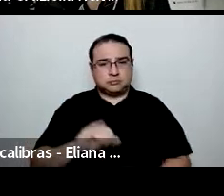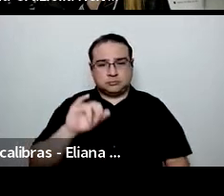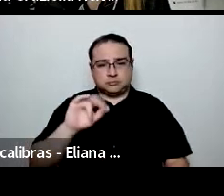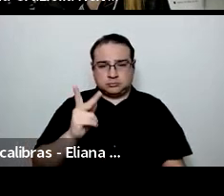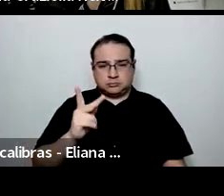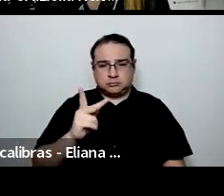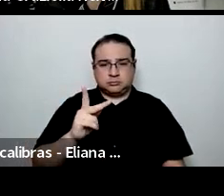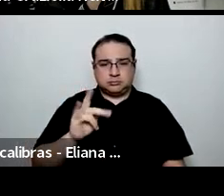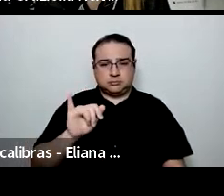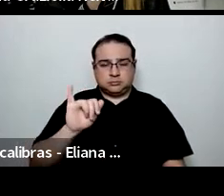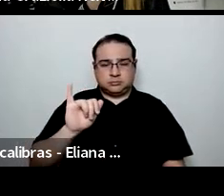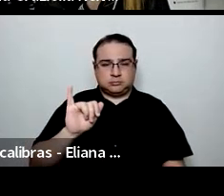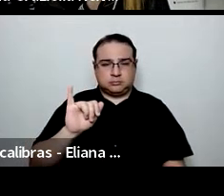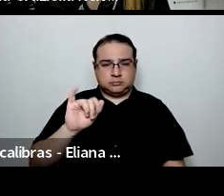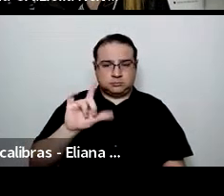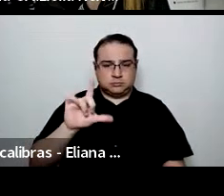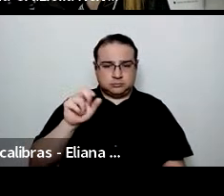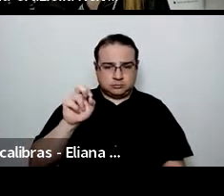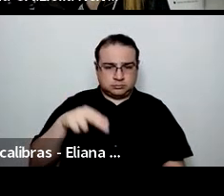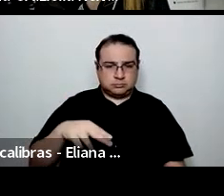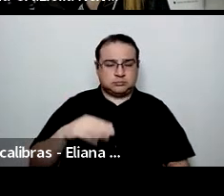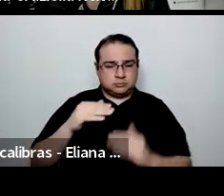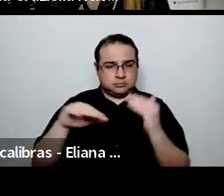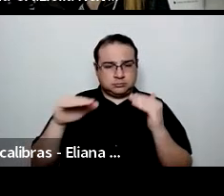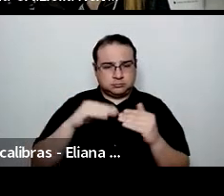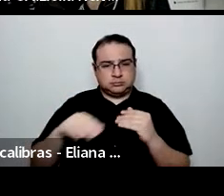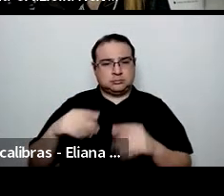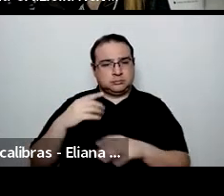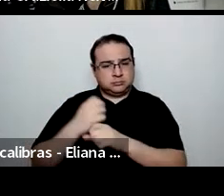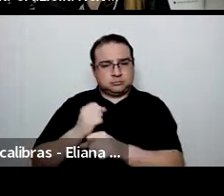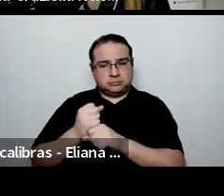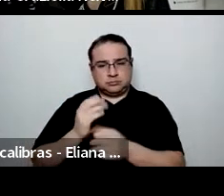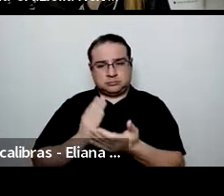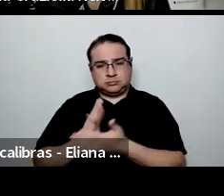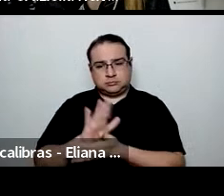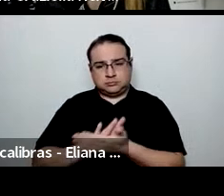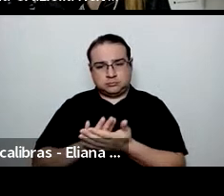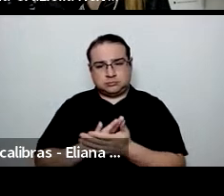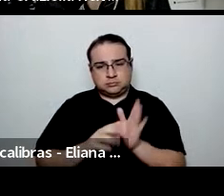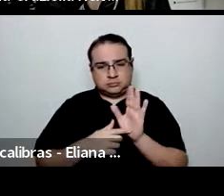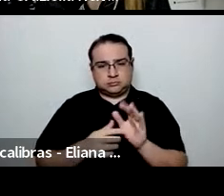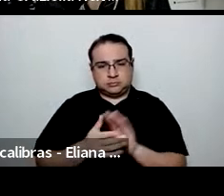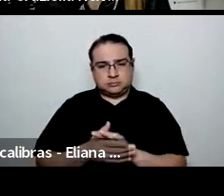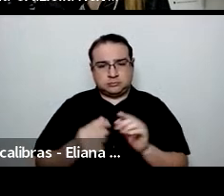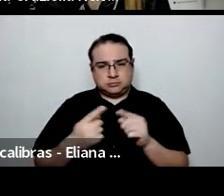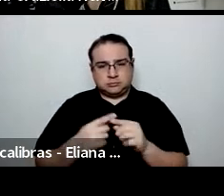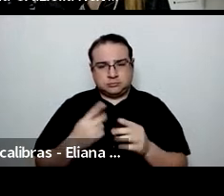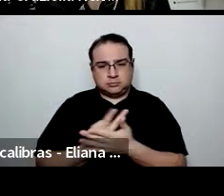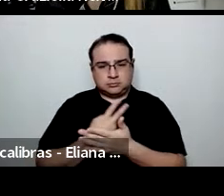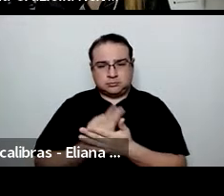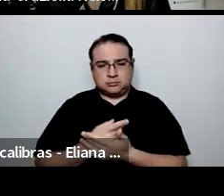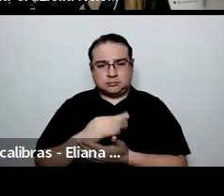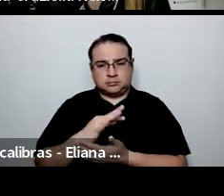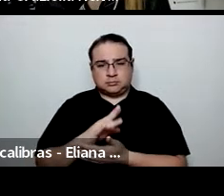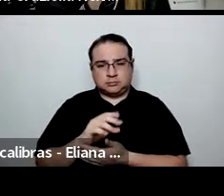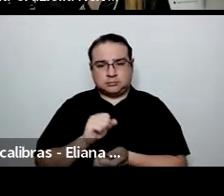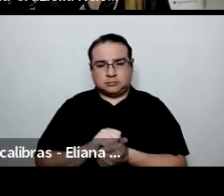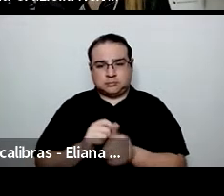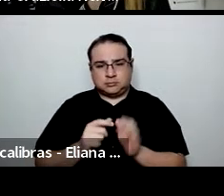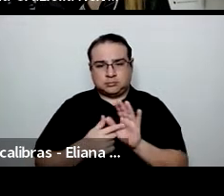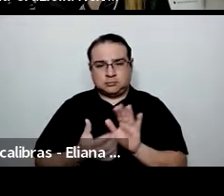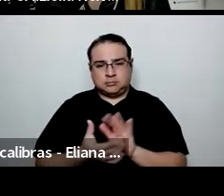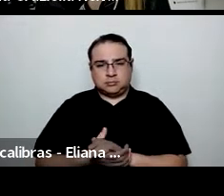de Melo pelo desprovimento do recurso eleitoral a decisão de primeiro grau julgou improcedente os pedidos formulados na